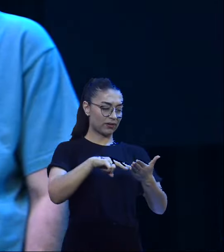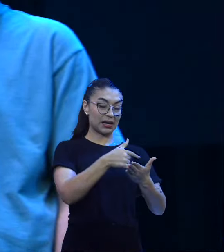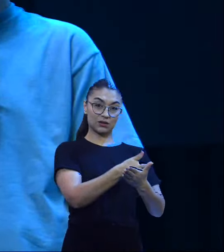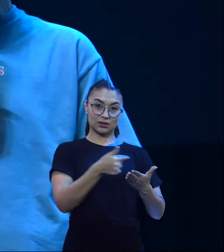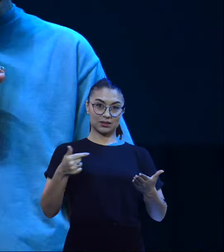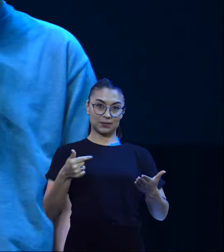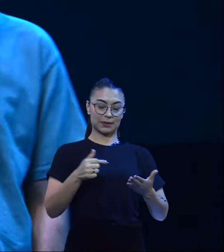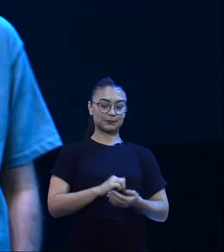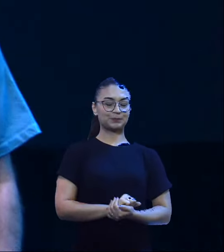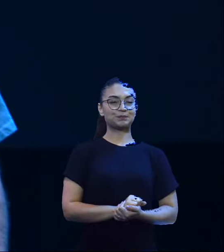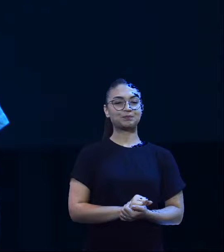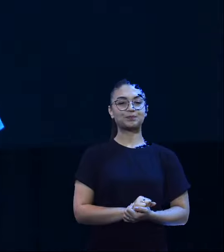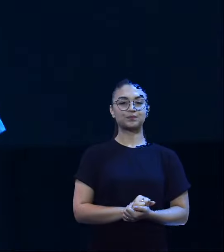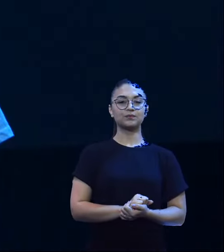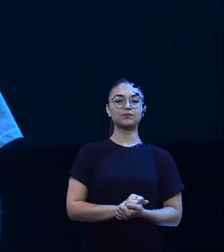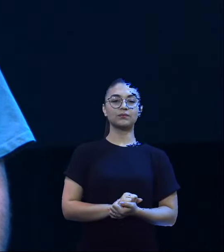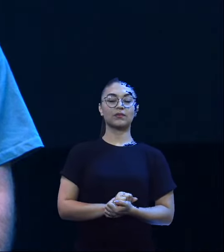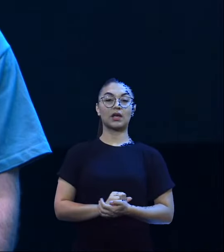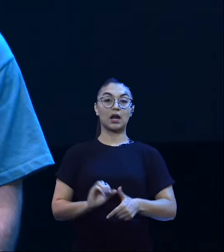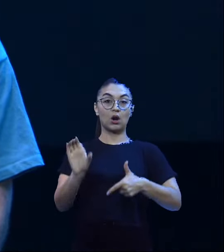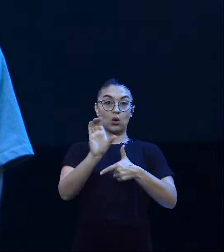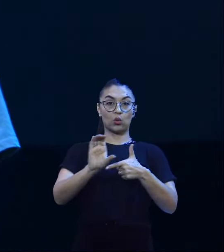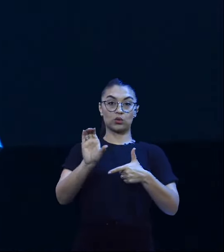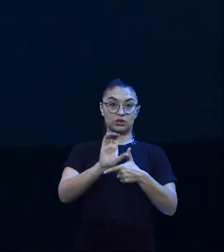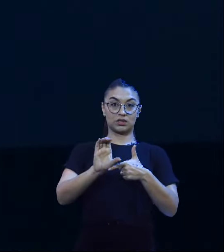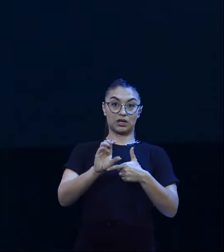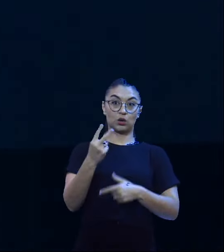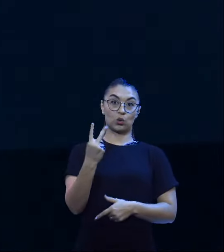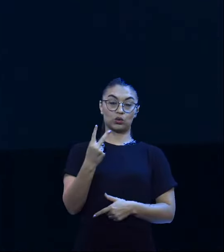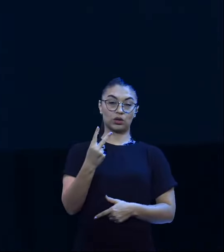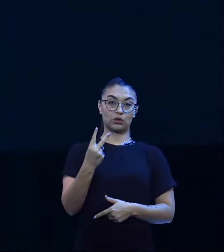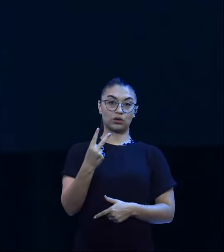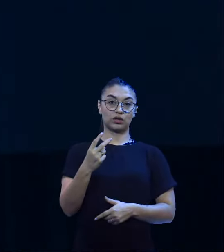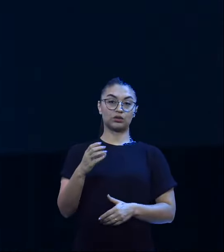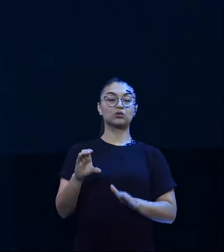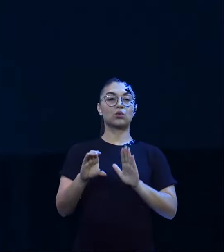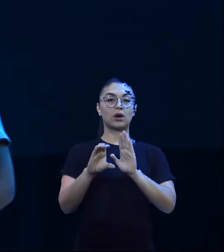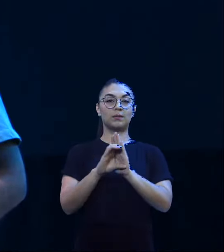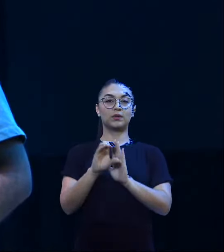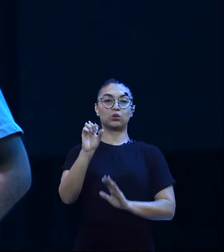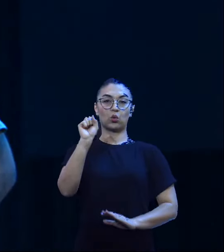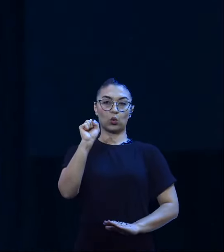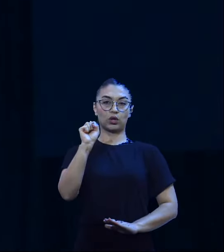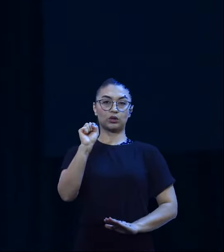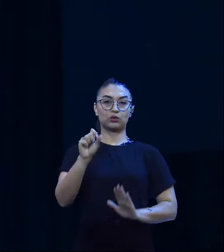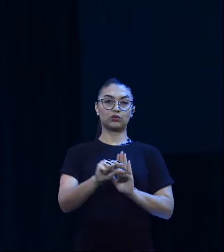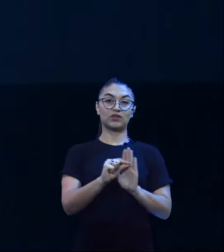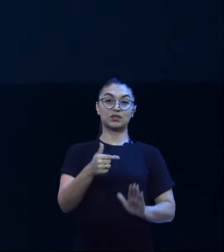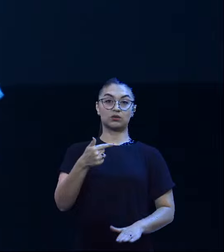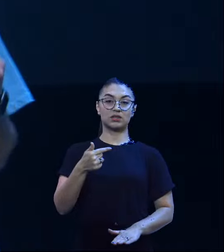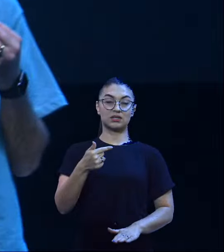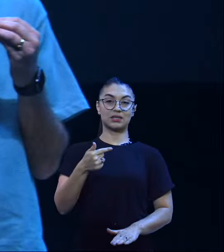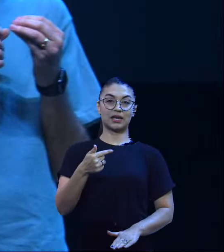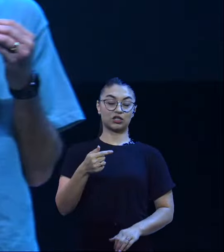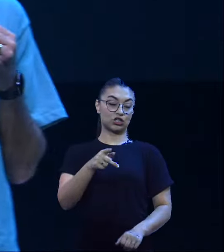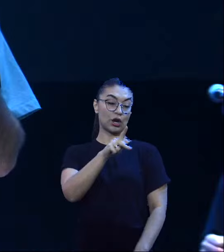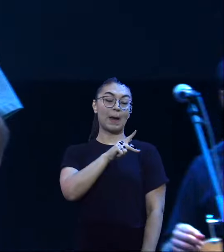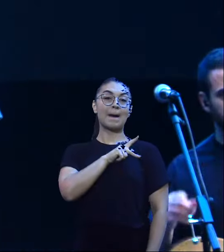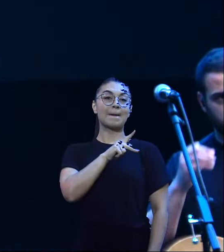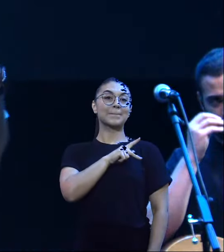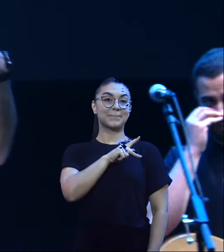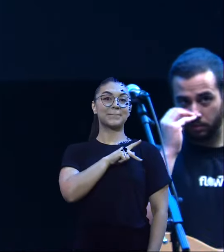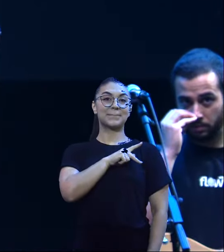momento, ele é o texto de 2 Coríntios 8:7. Paulo está falando assim: visto que vocês